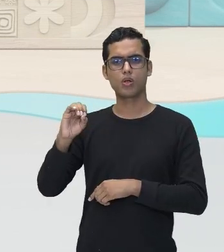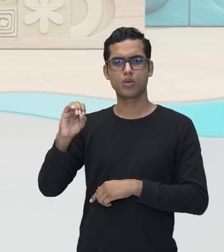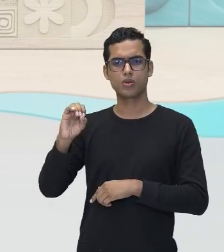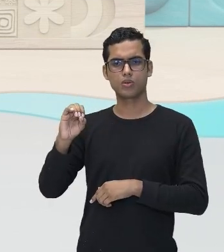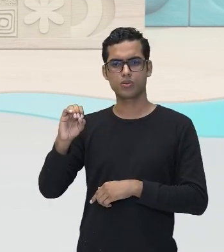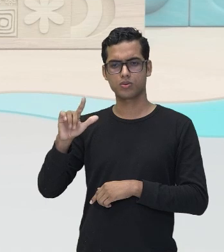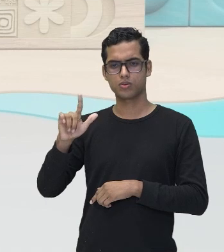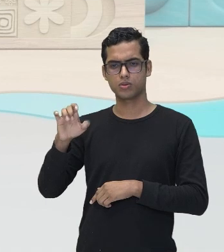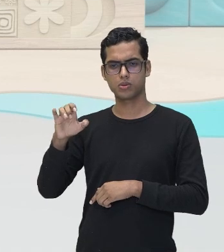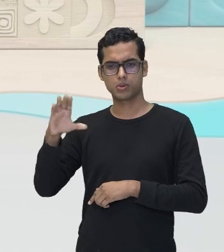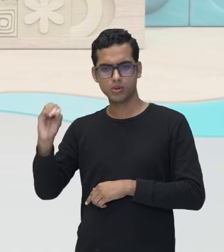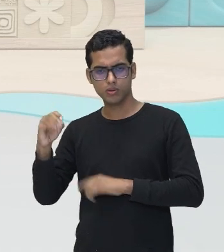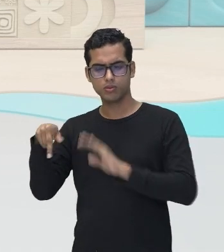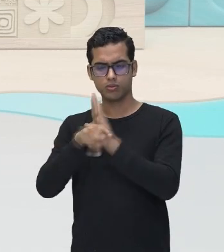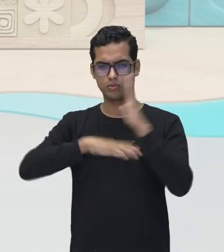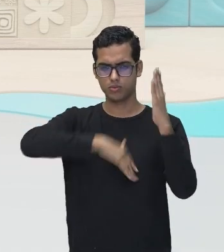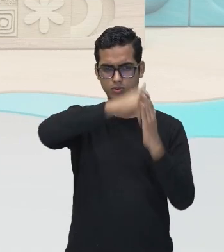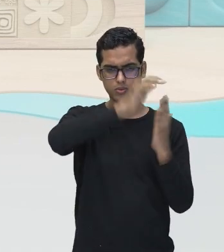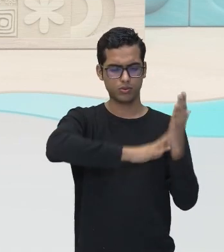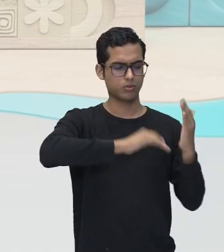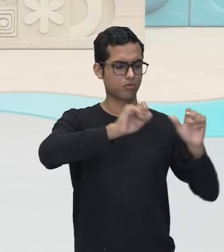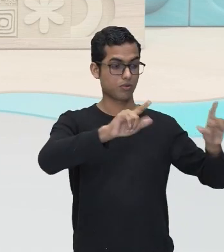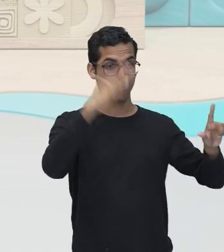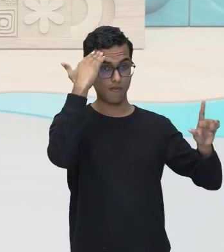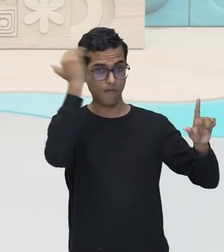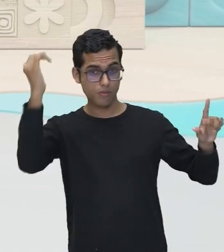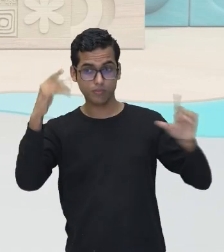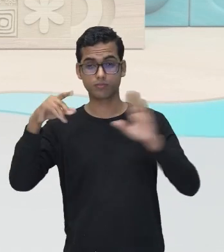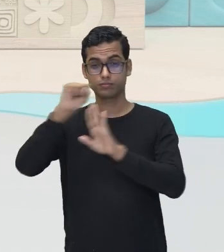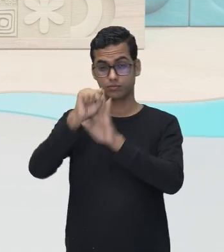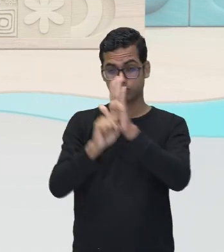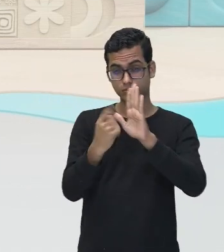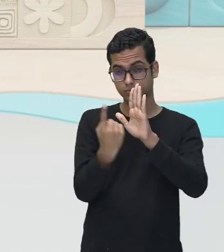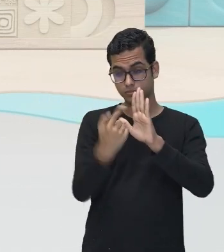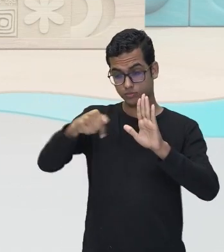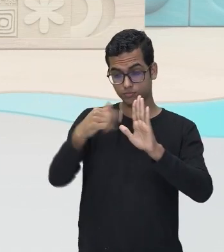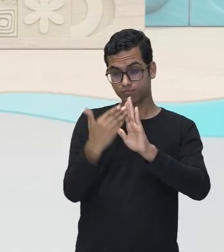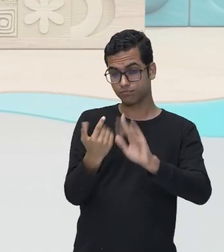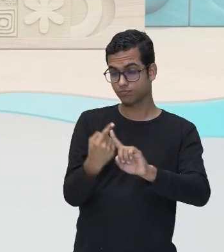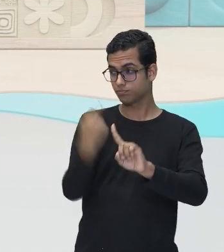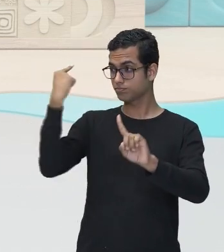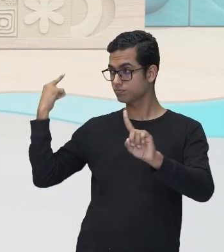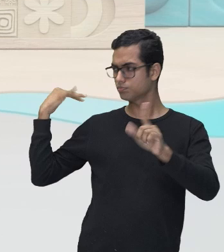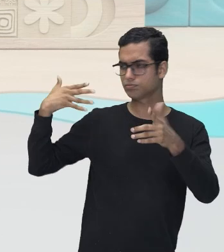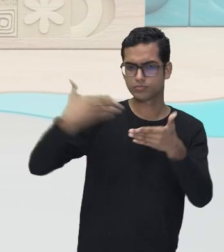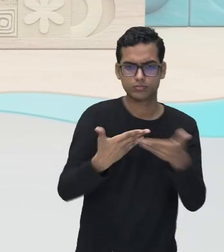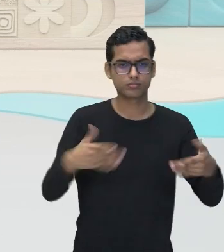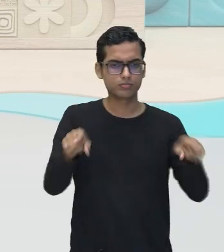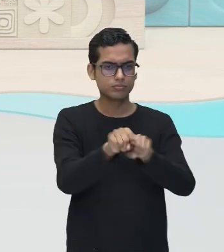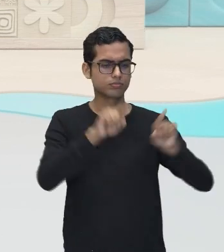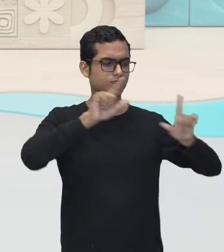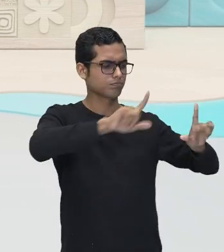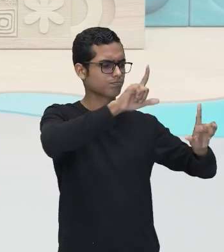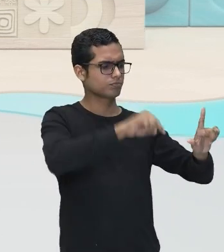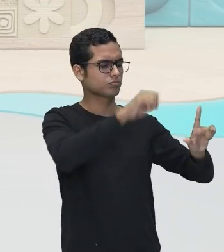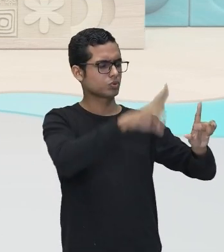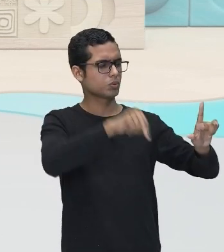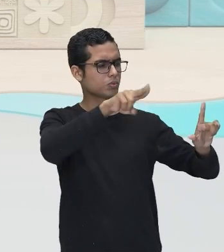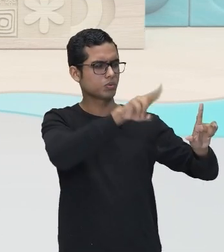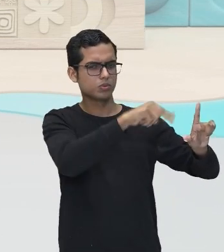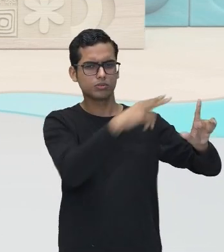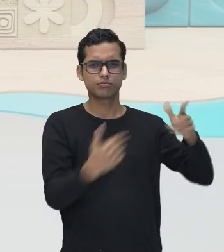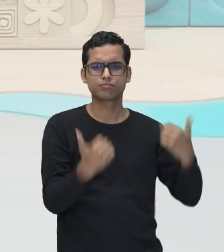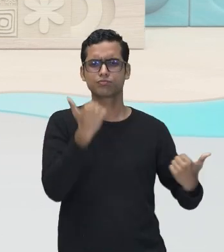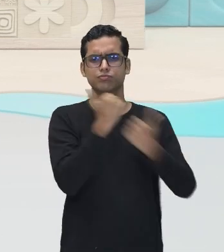XVII. A trama do tecido, combinada com a capacidade do material esticado, contribui para